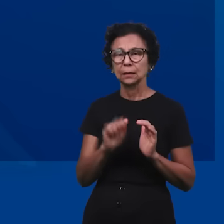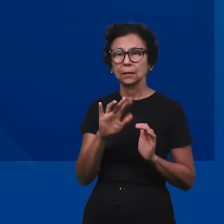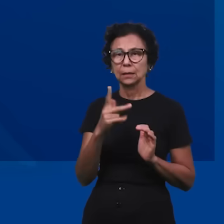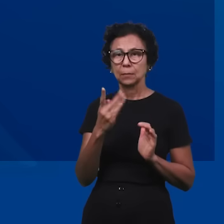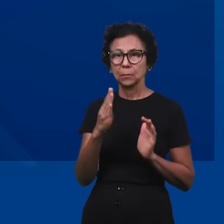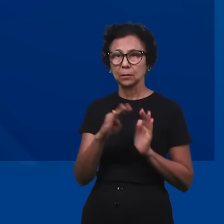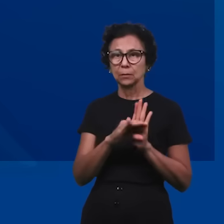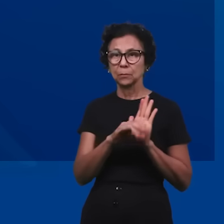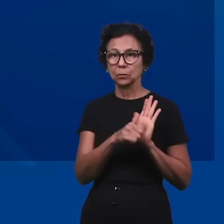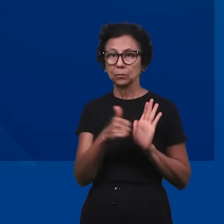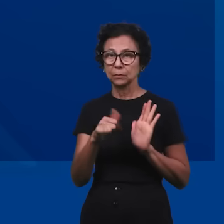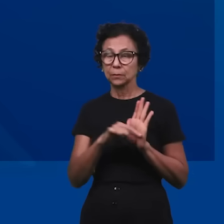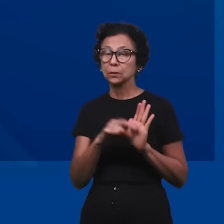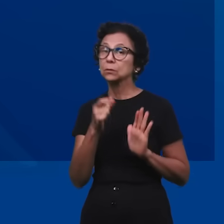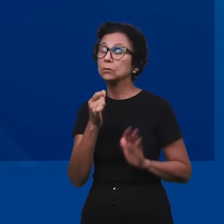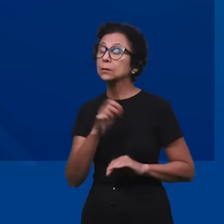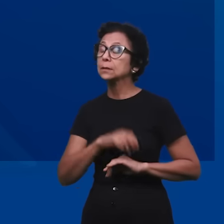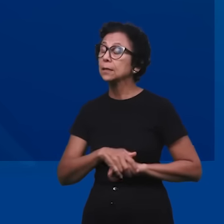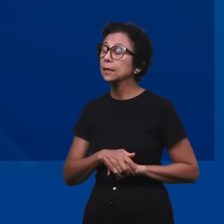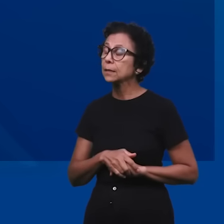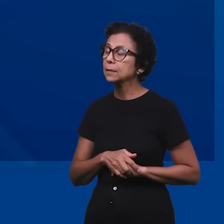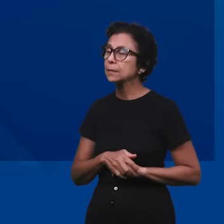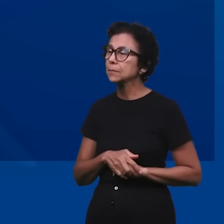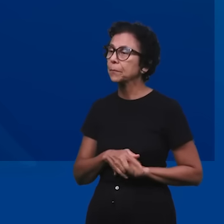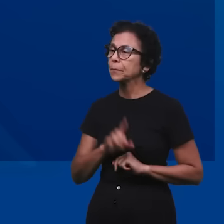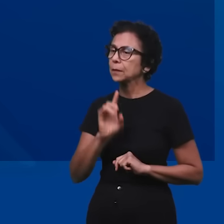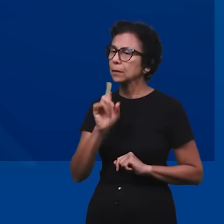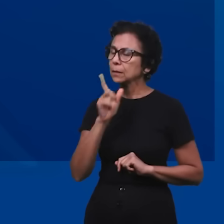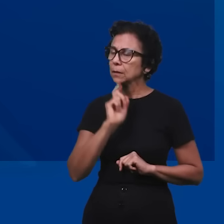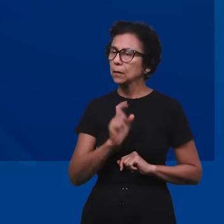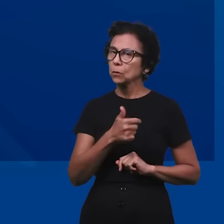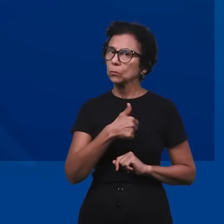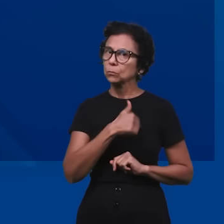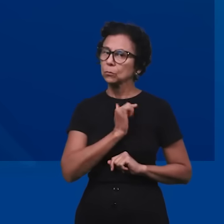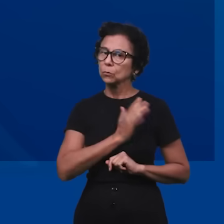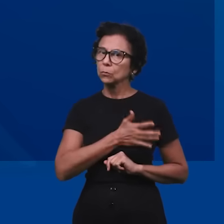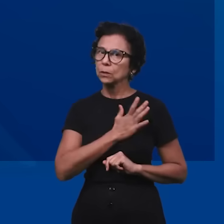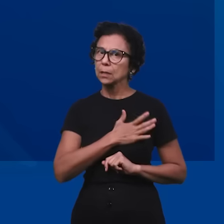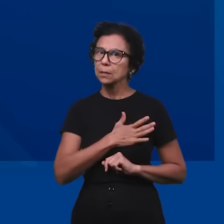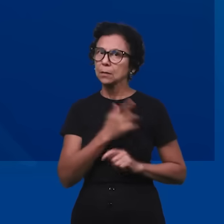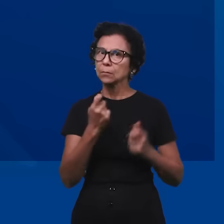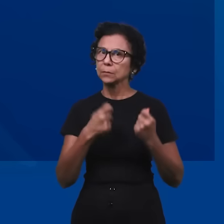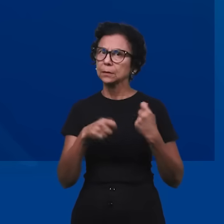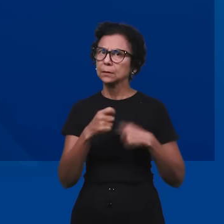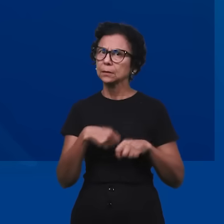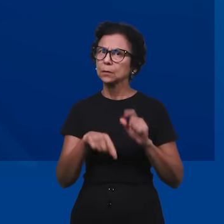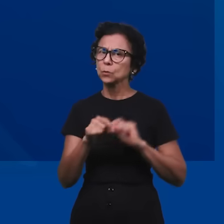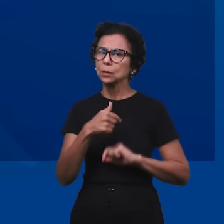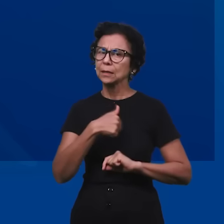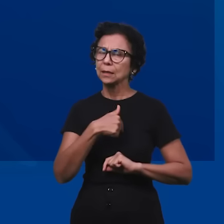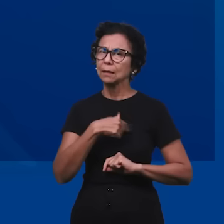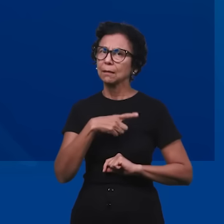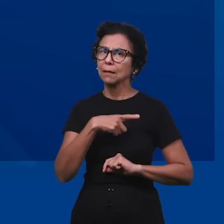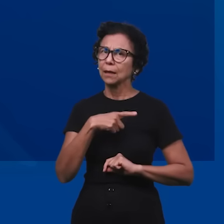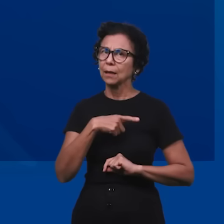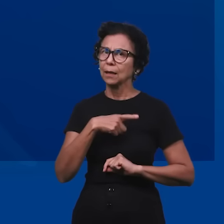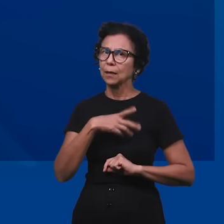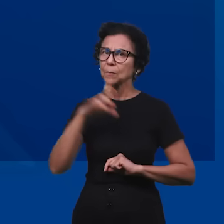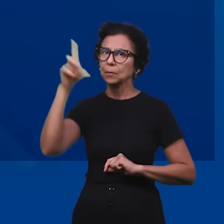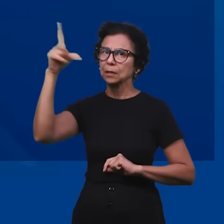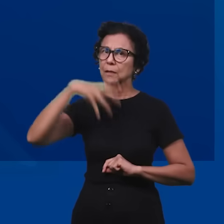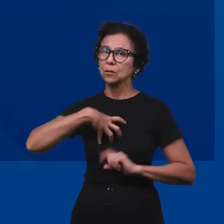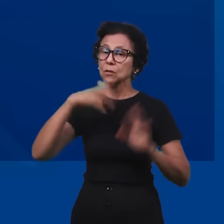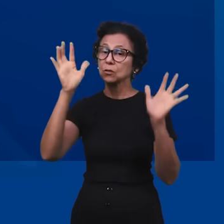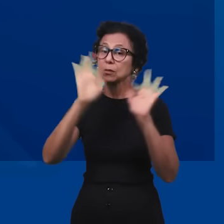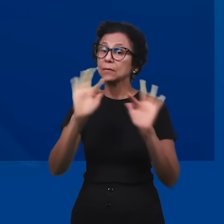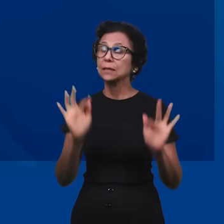versículo 6, responda: o que devemos ter em nossos corações para deixar Deus feliz?